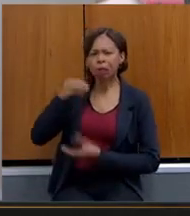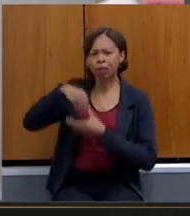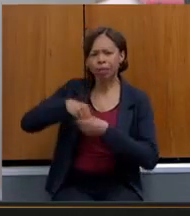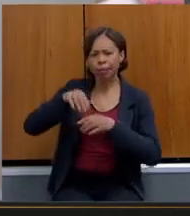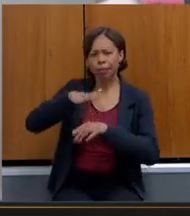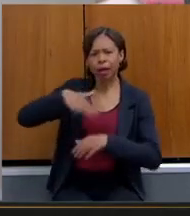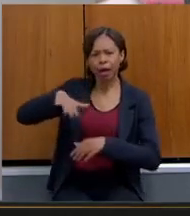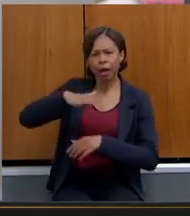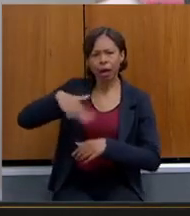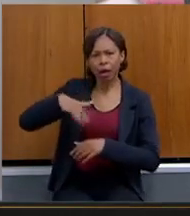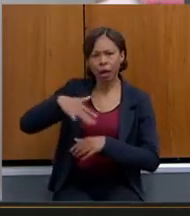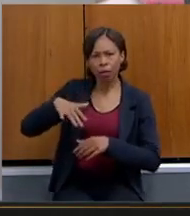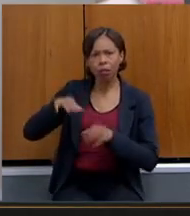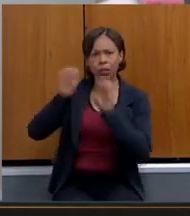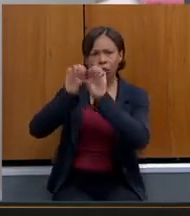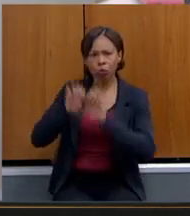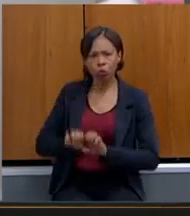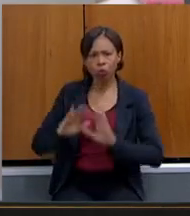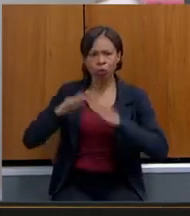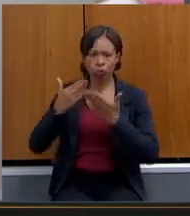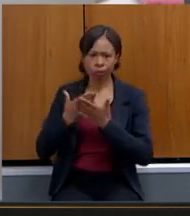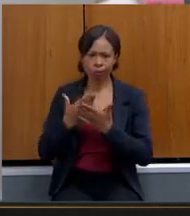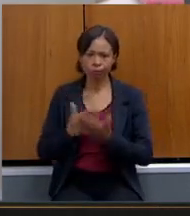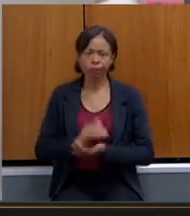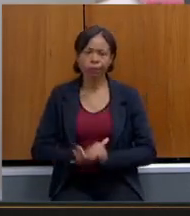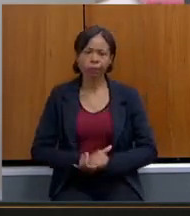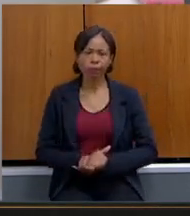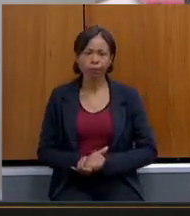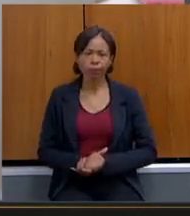rede física escolar e